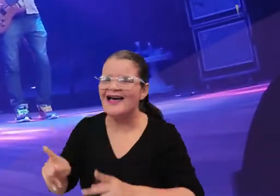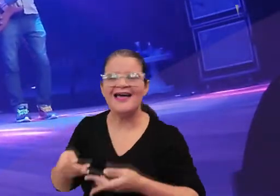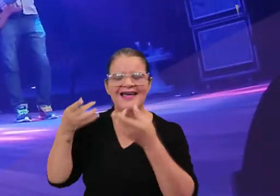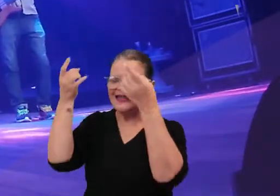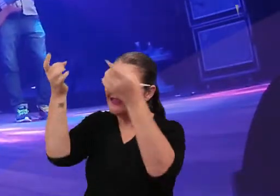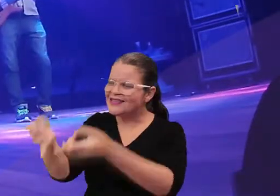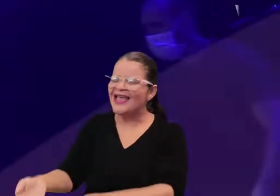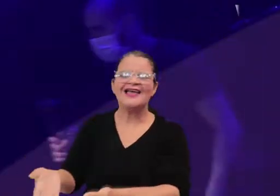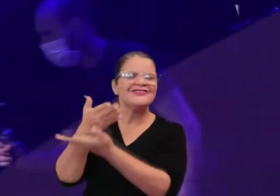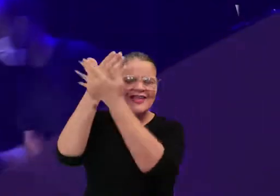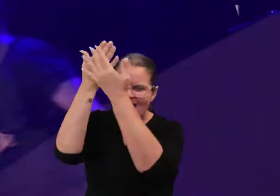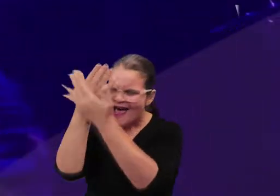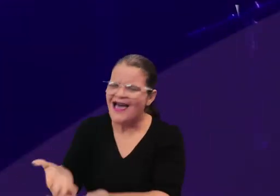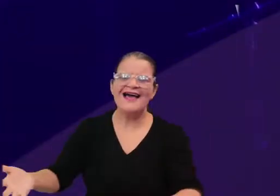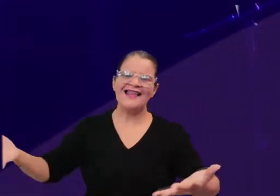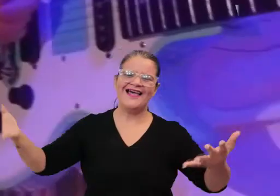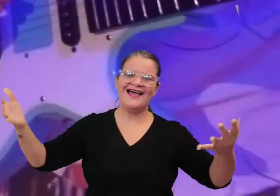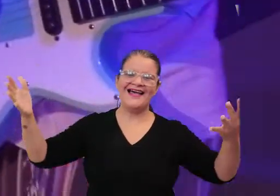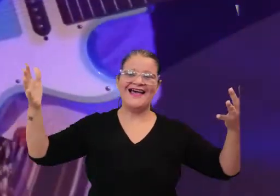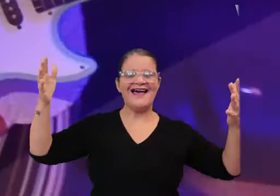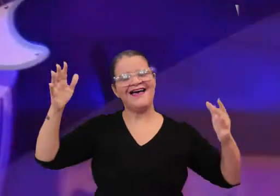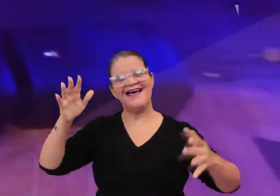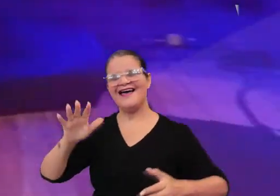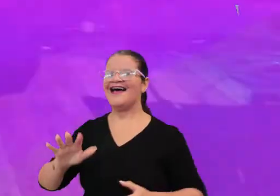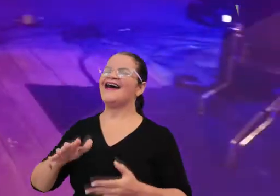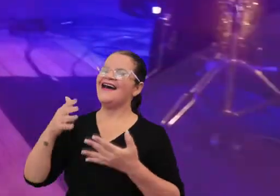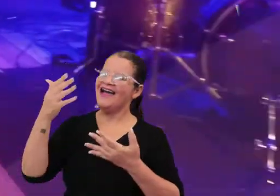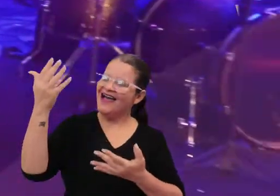em paz, deixa ela.